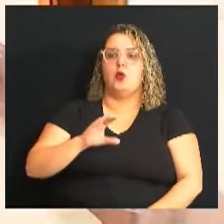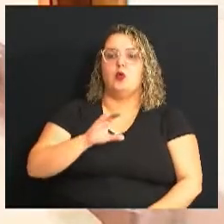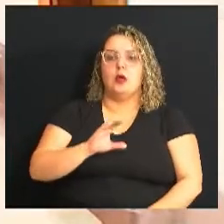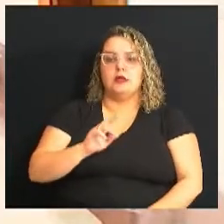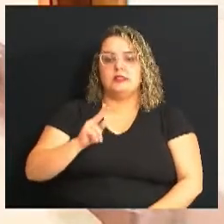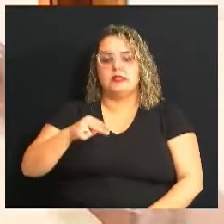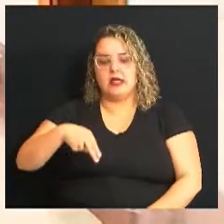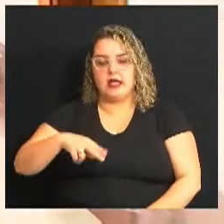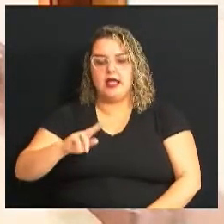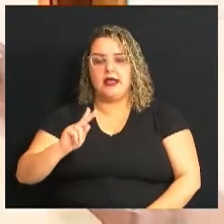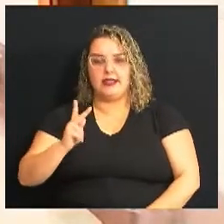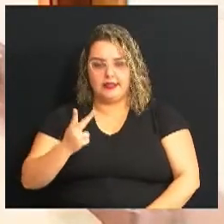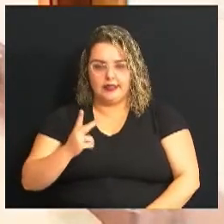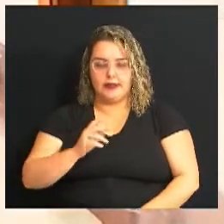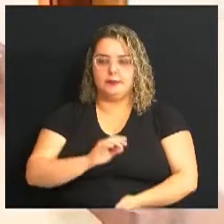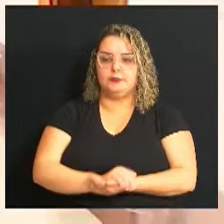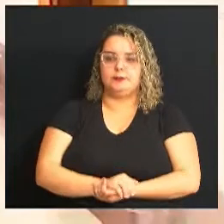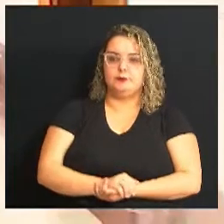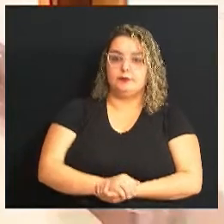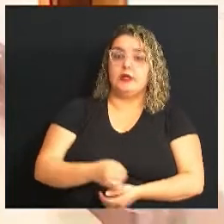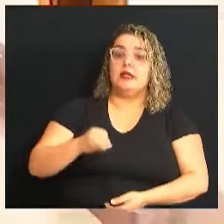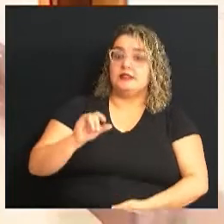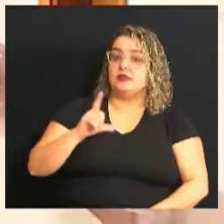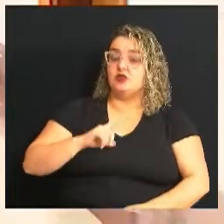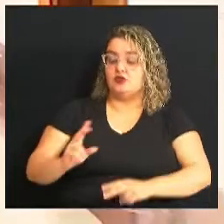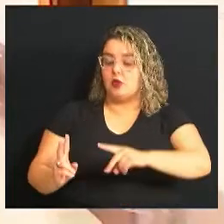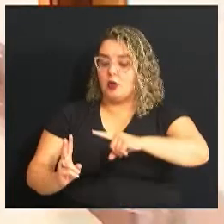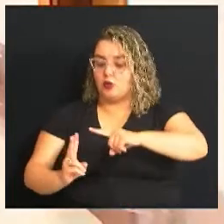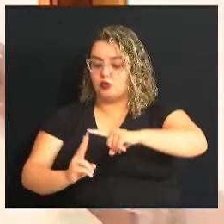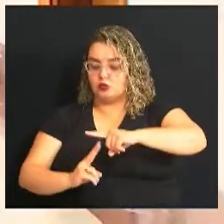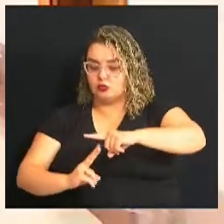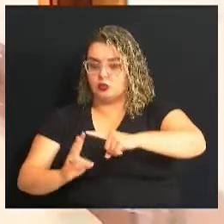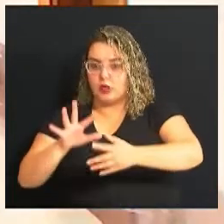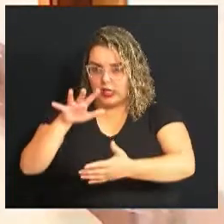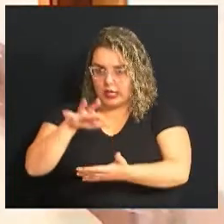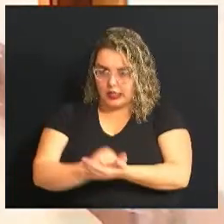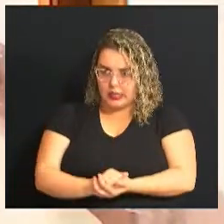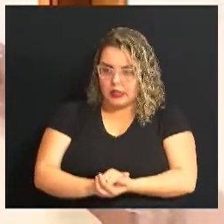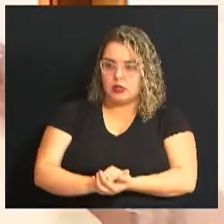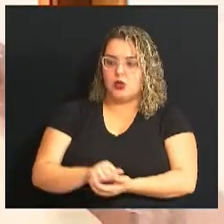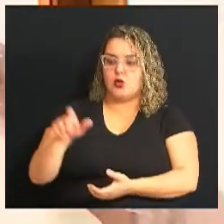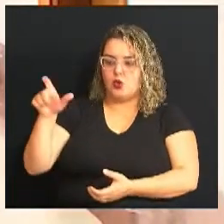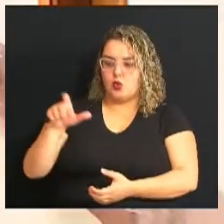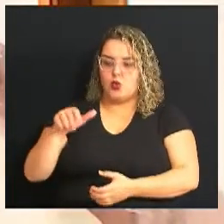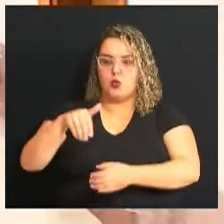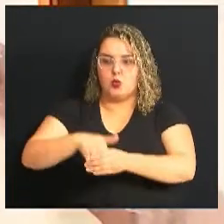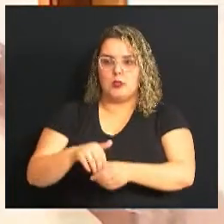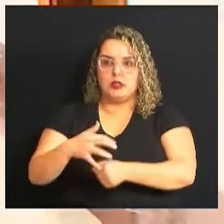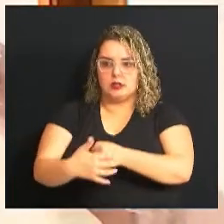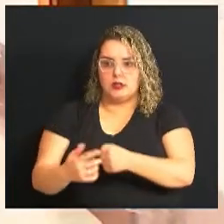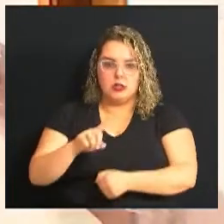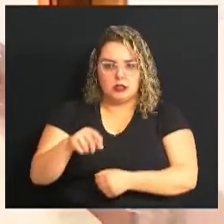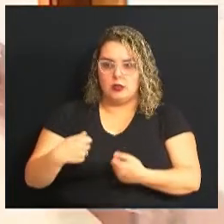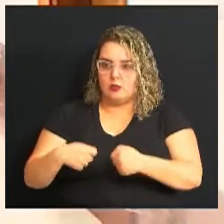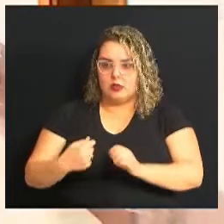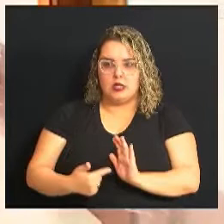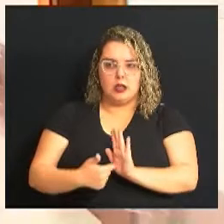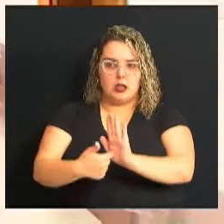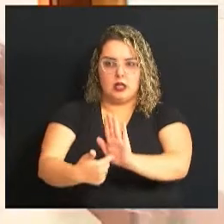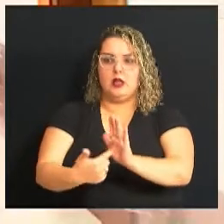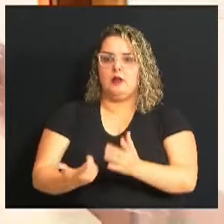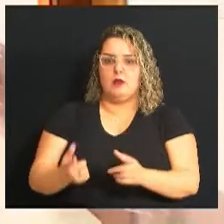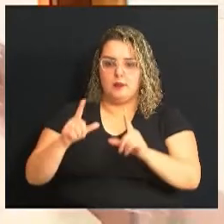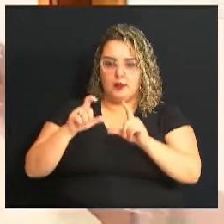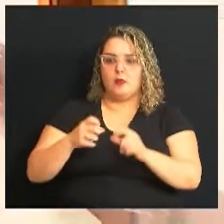Então, se ele tiver a biometria cadastrada, tiver o e-título ali com a foto, ele não precisa levar um documento de identificação ou mesmo assim